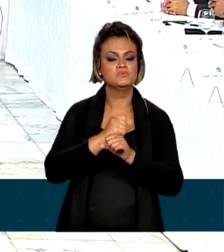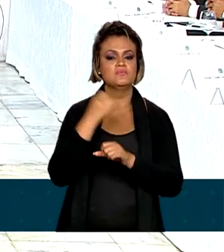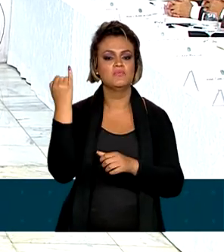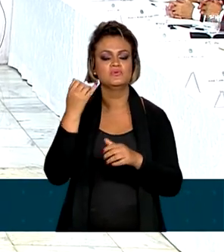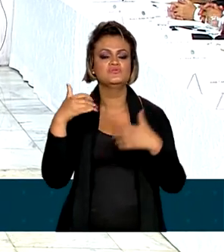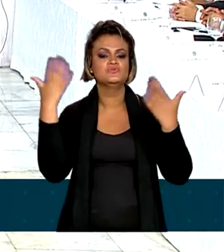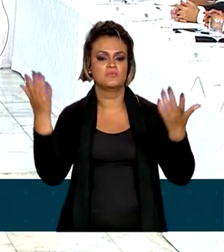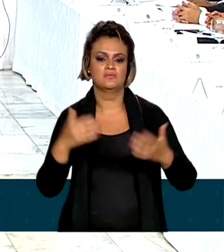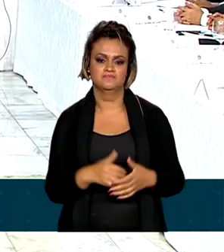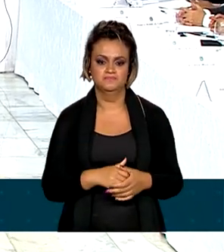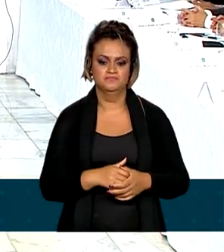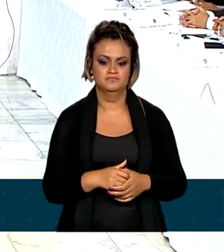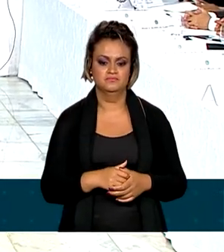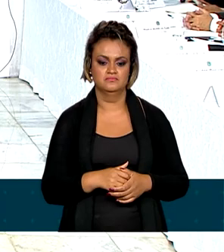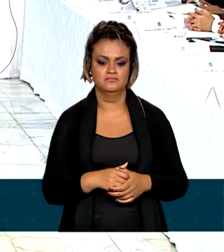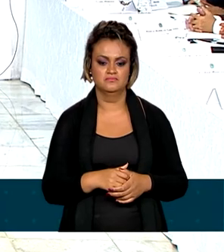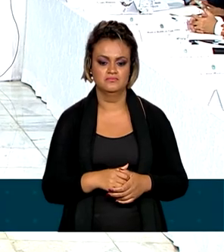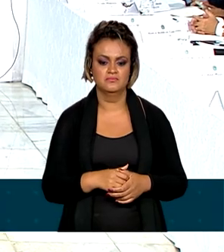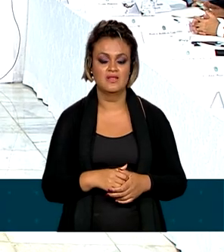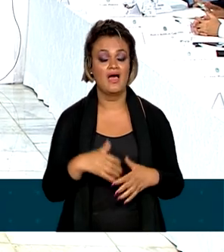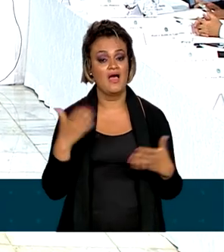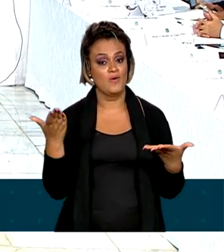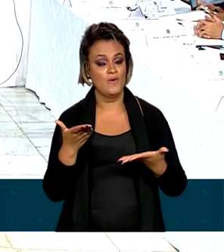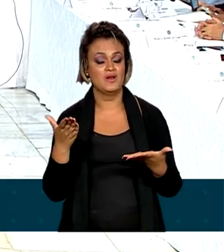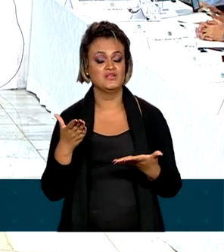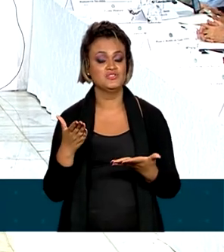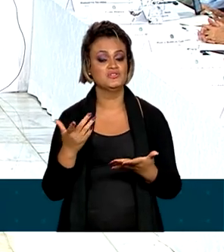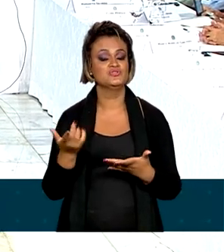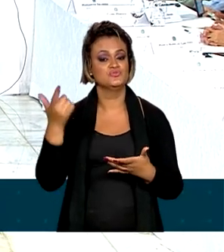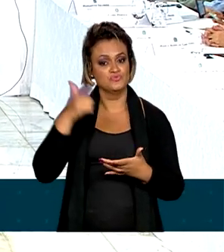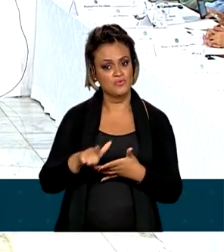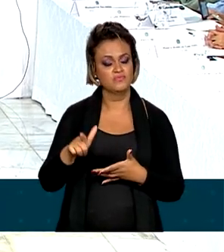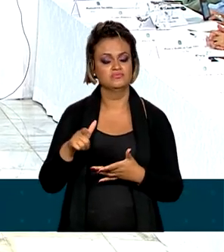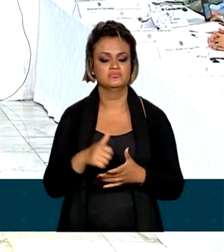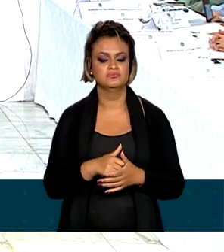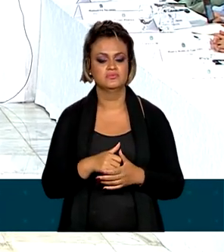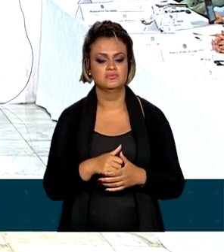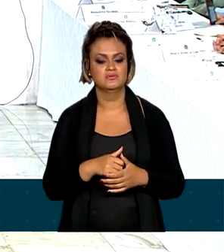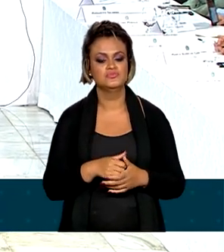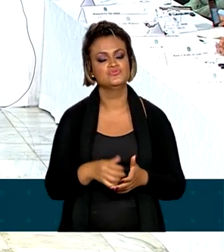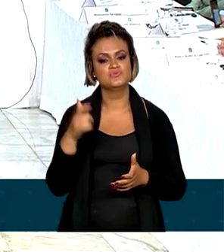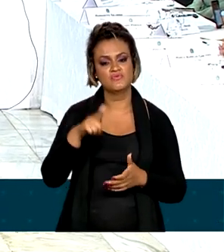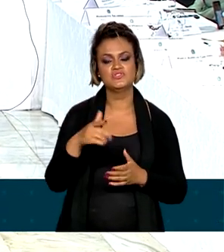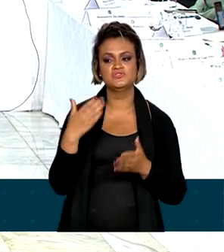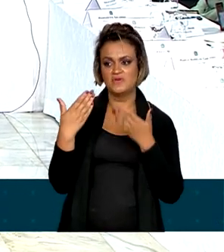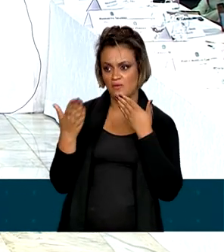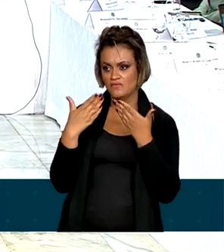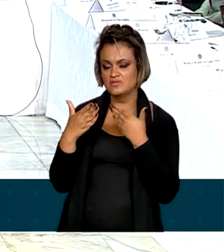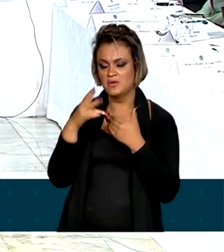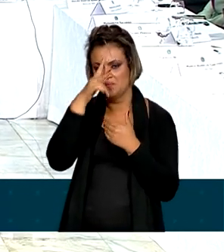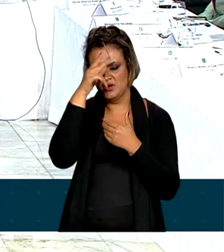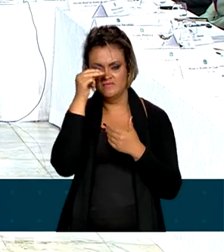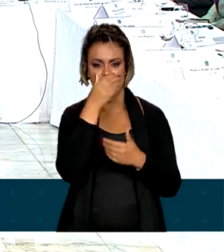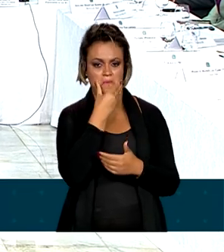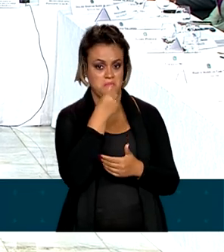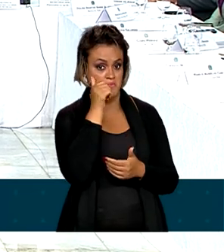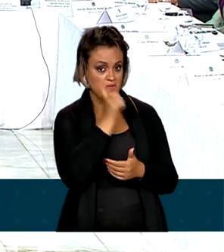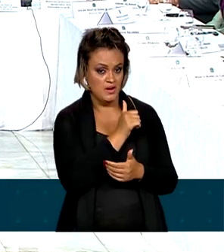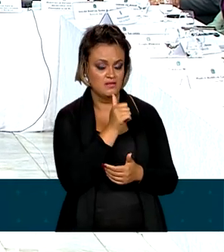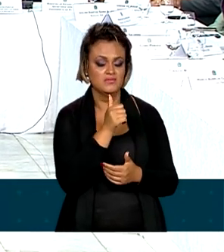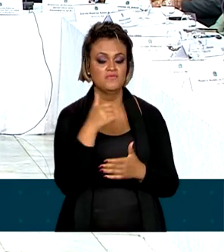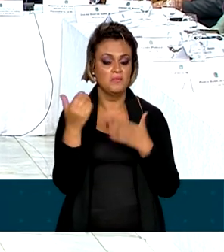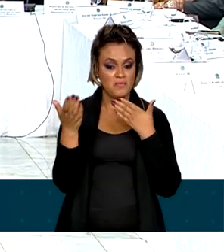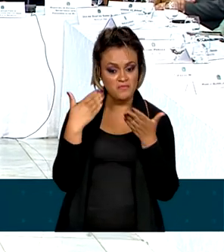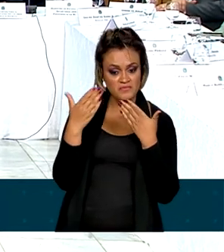sua cidade e no seu estado. Nós agora vamos voltar a fazer a mesma coisa. Nós vamos conversar com os prefeitos e as prefeitas, nós